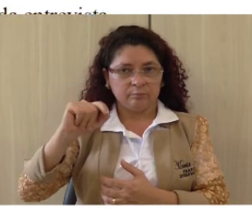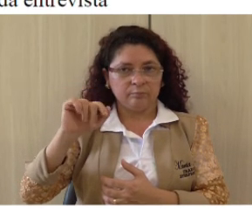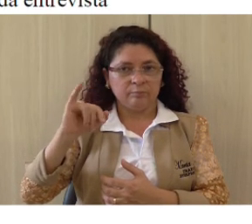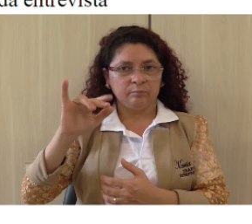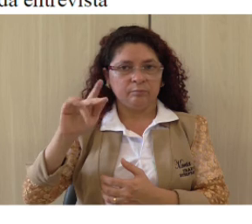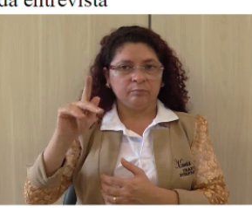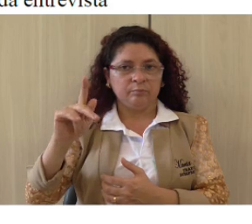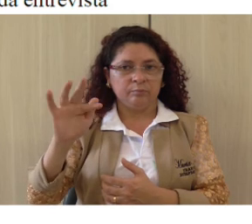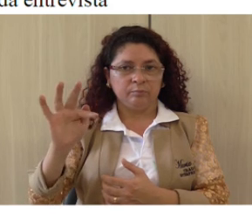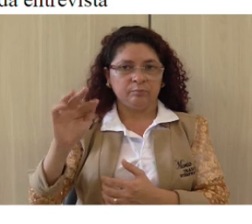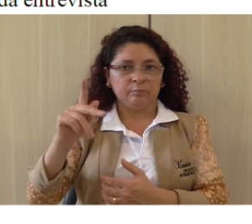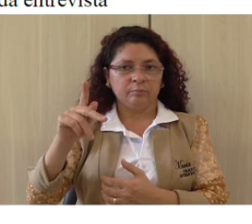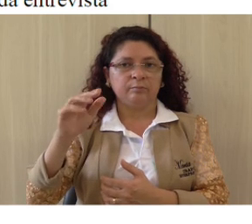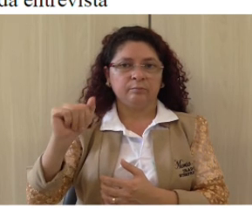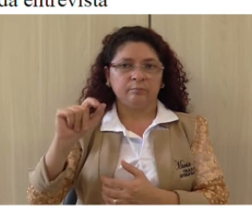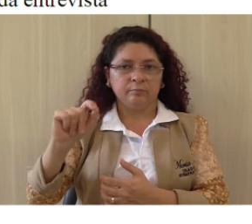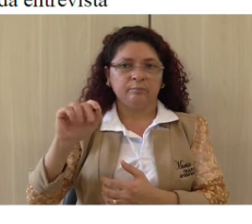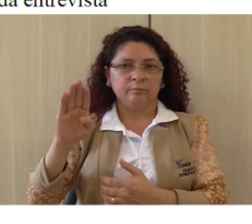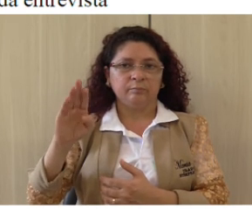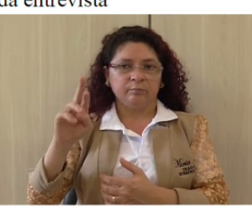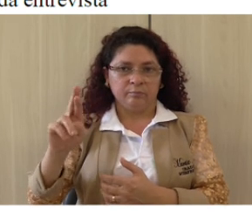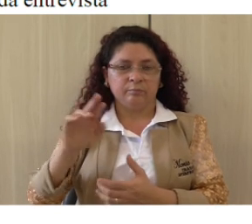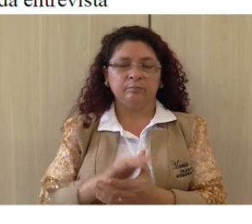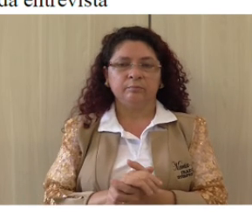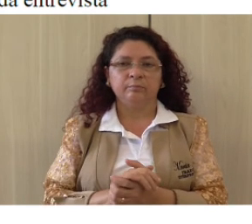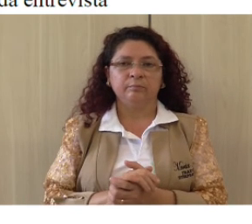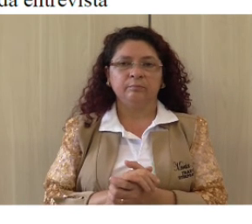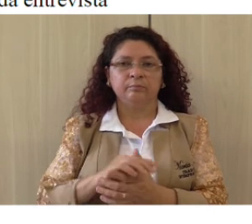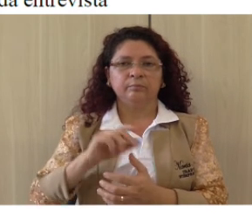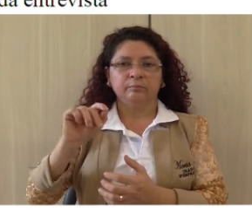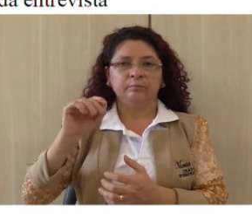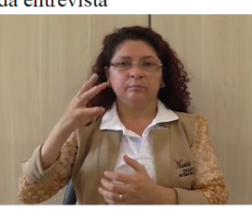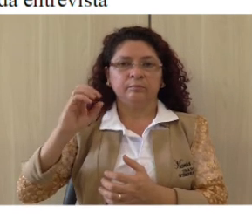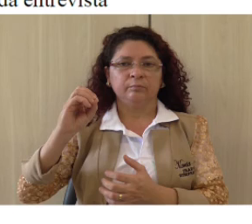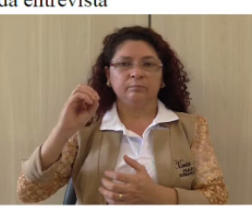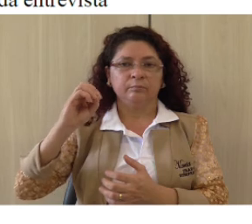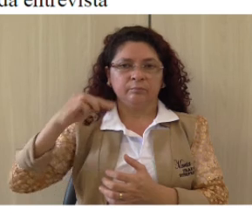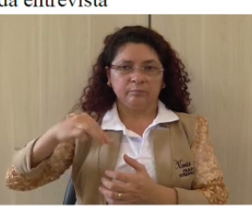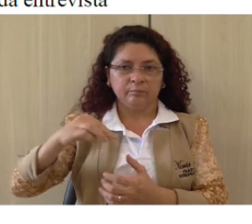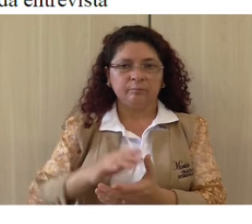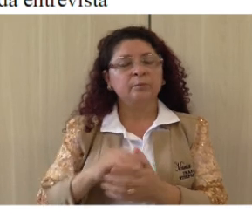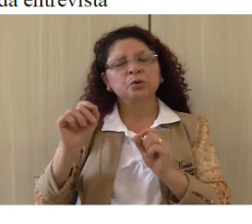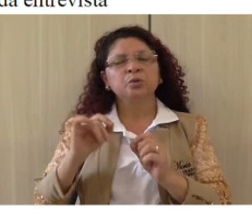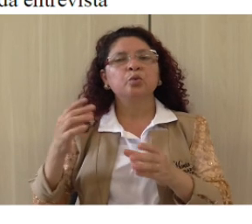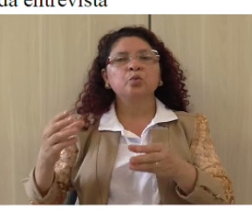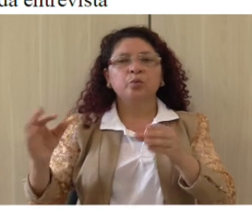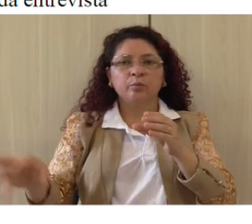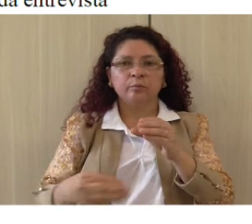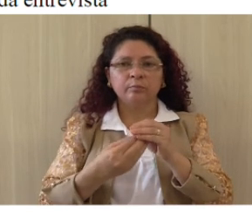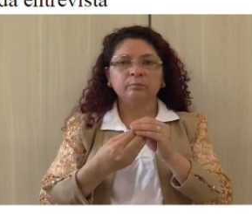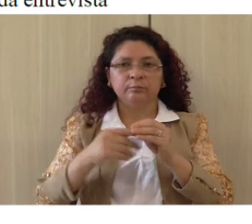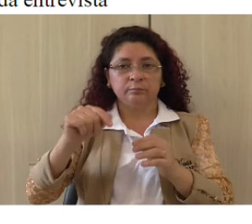compese.braganca@ifpa.edu.br. Item 21. Dos anexos. Item 21.1. São partes integrantes